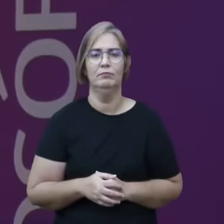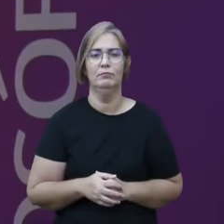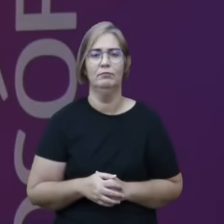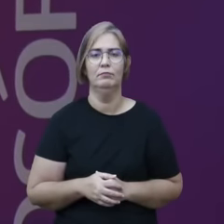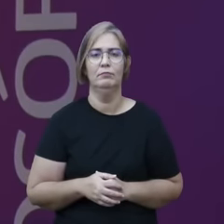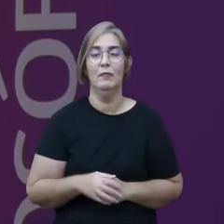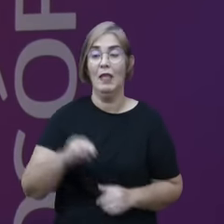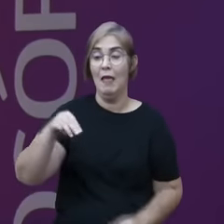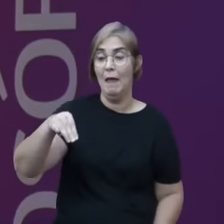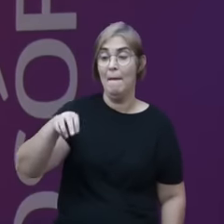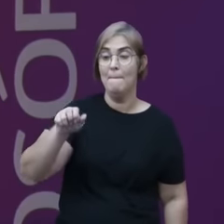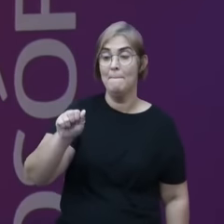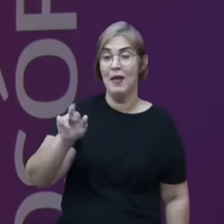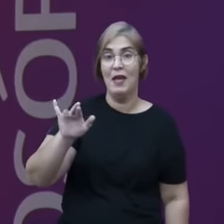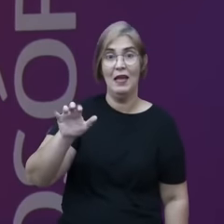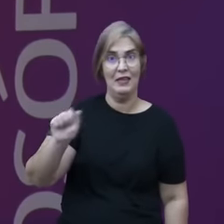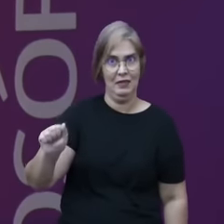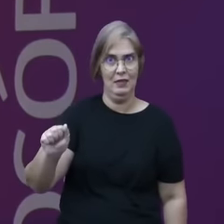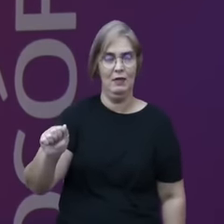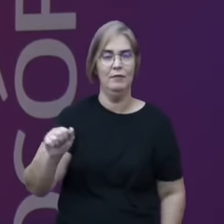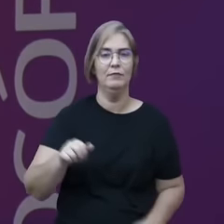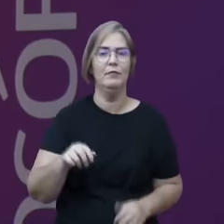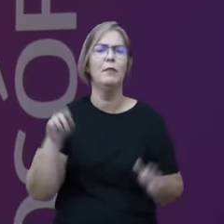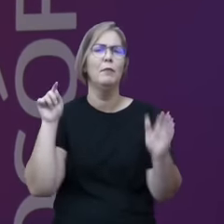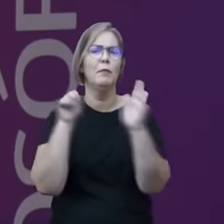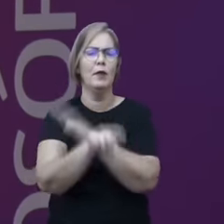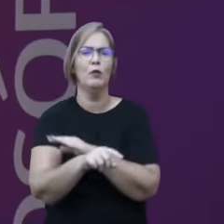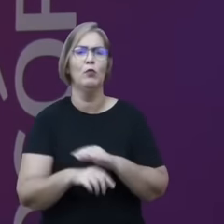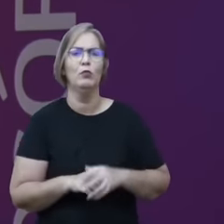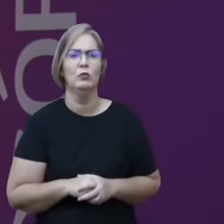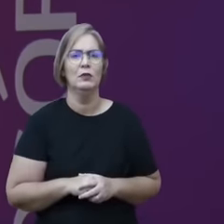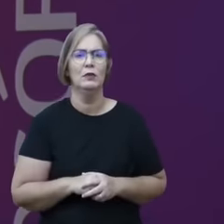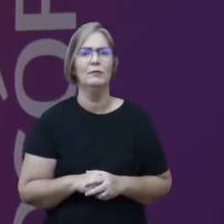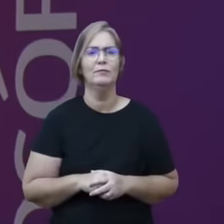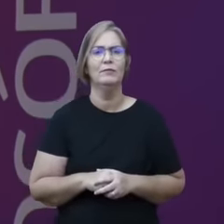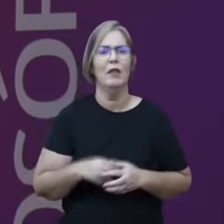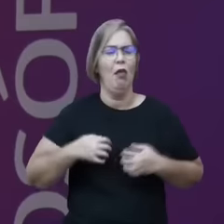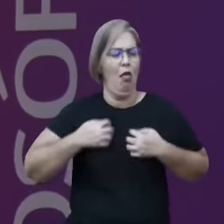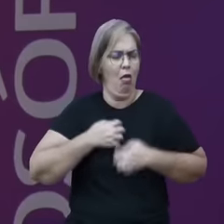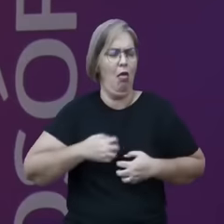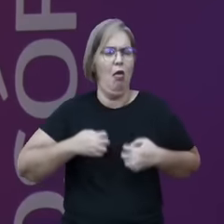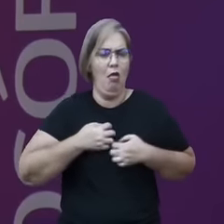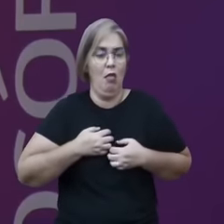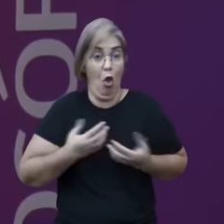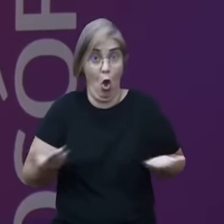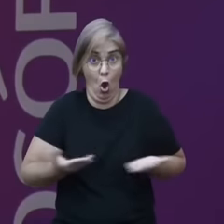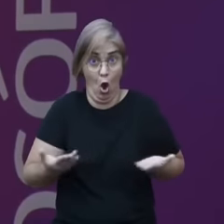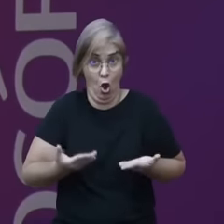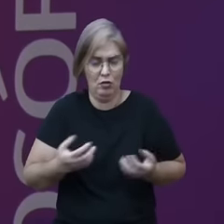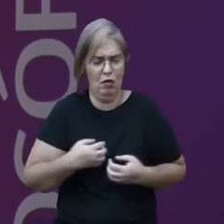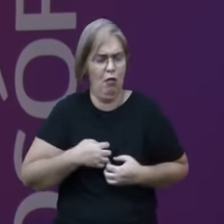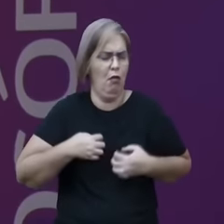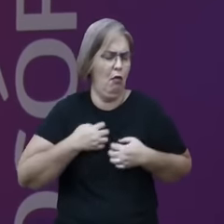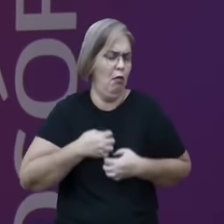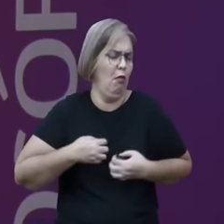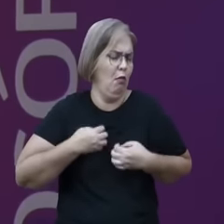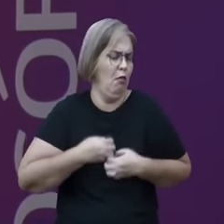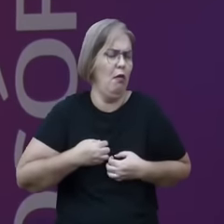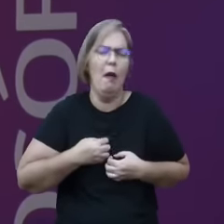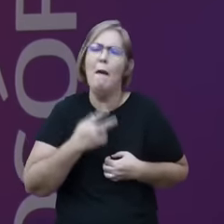A Maria Firmina Souza Almeida pergunta se a náusea na existência atual e ocidental não está ficando